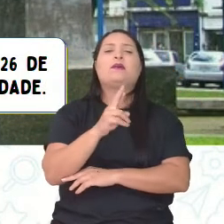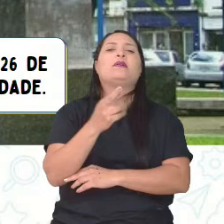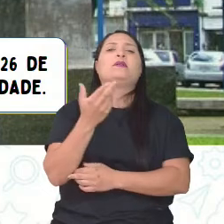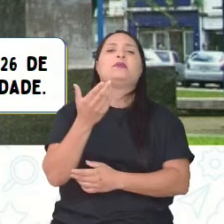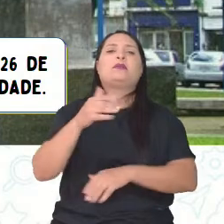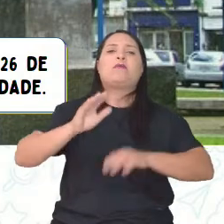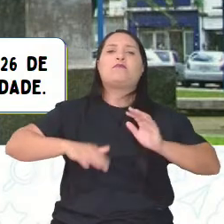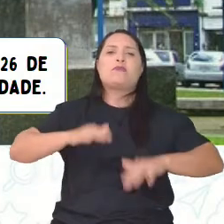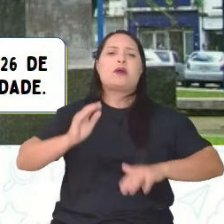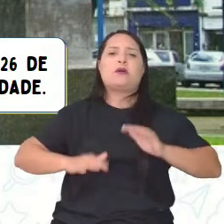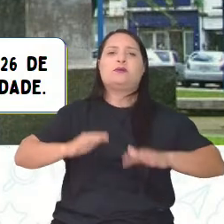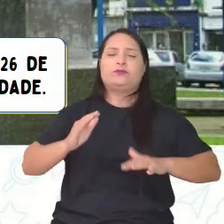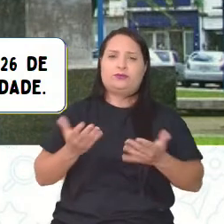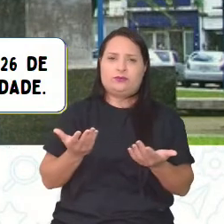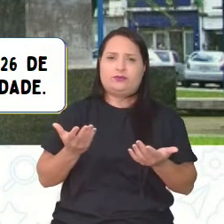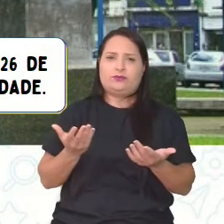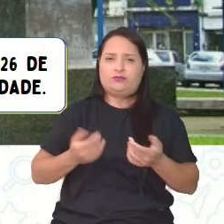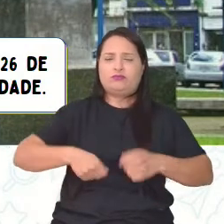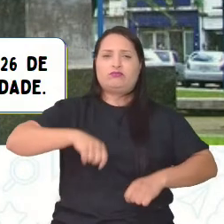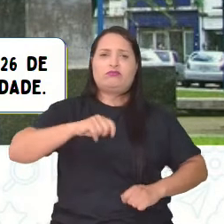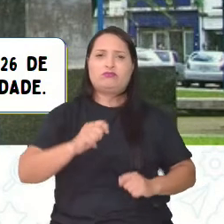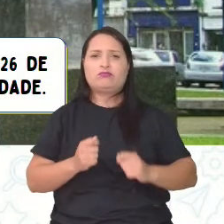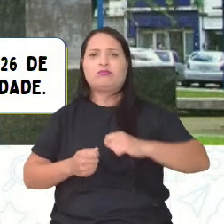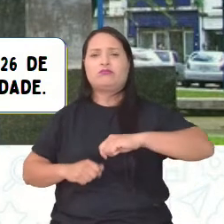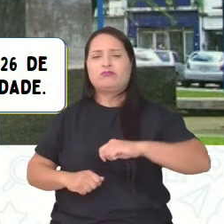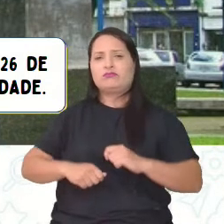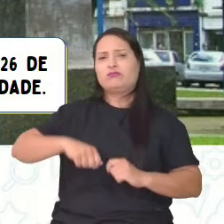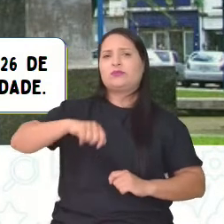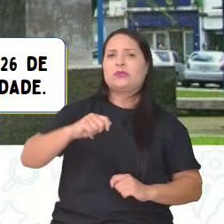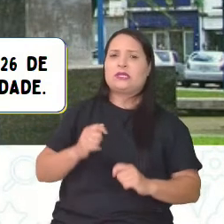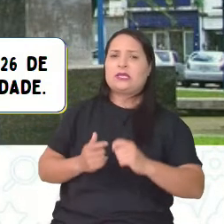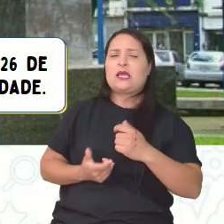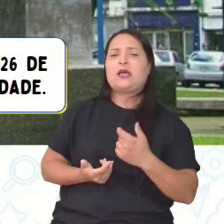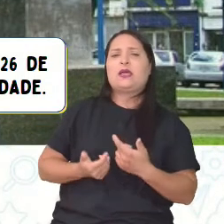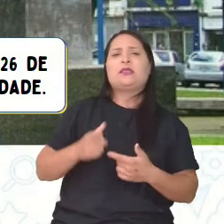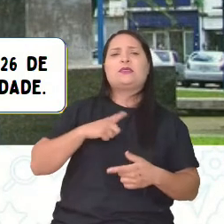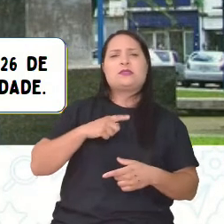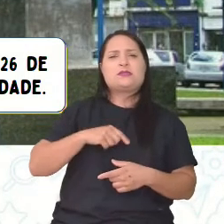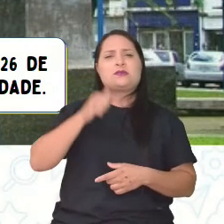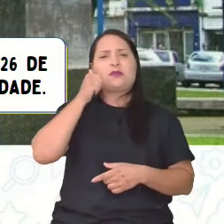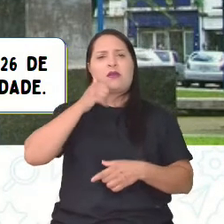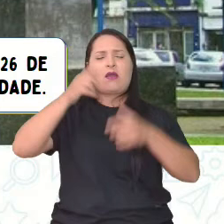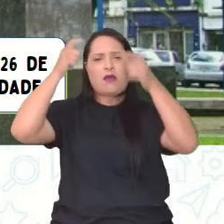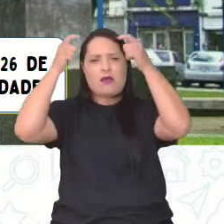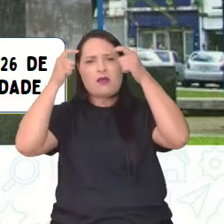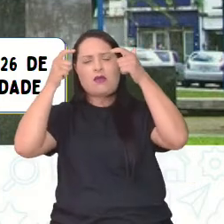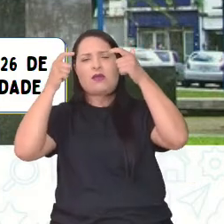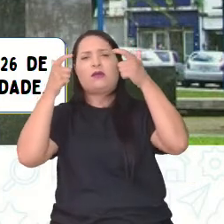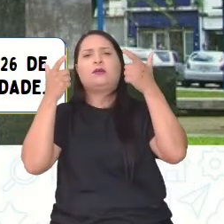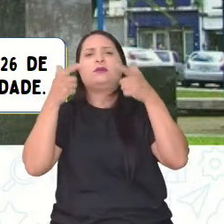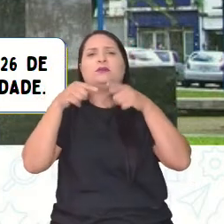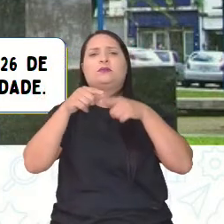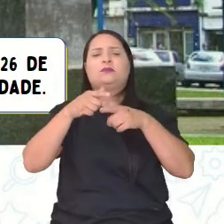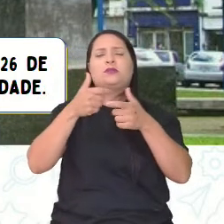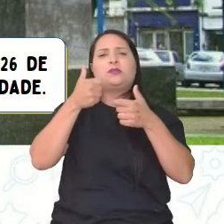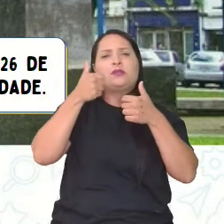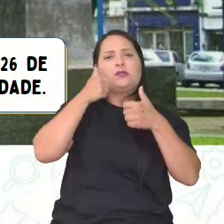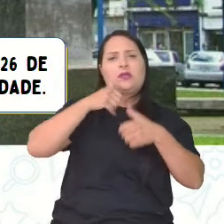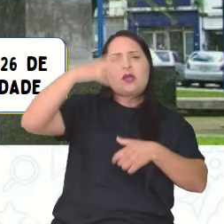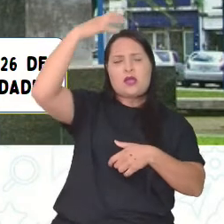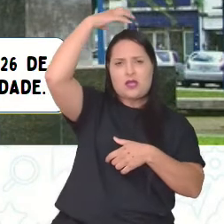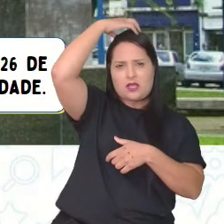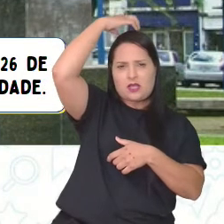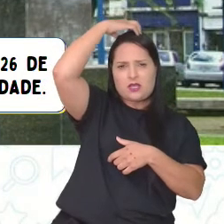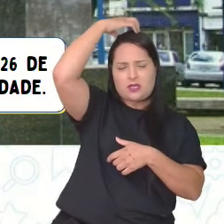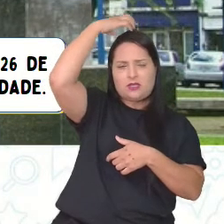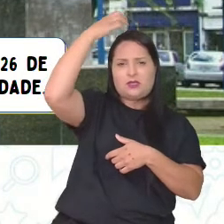povos que foram escravizados na África, muitos deles eram príncipes, eram reis, eram rainhas, né? E foram presos